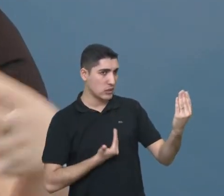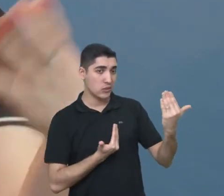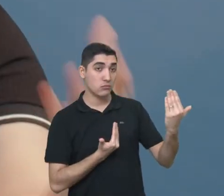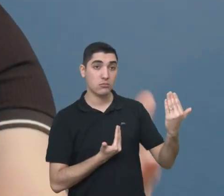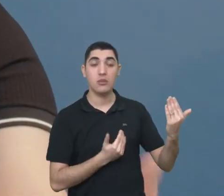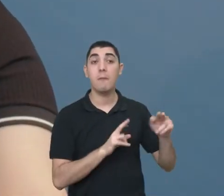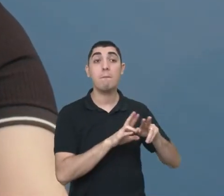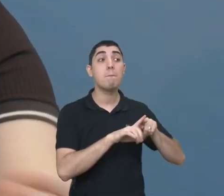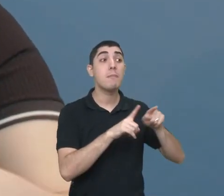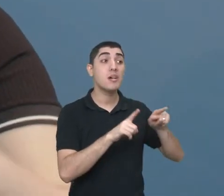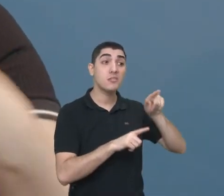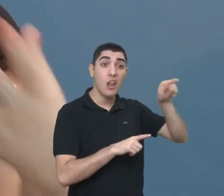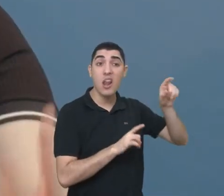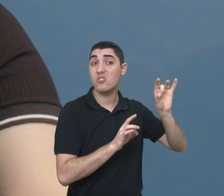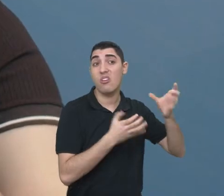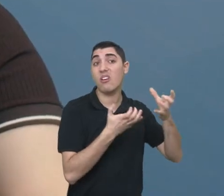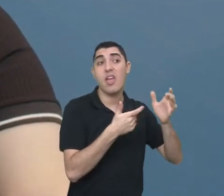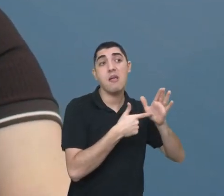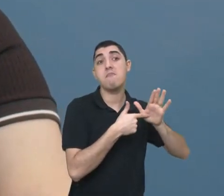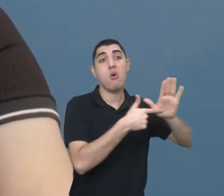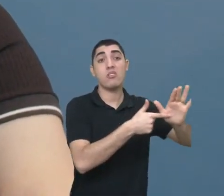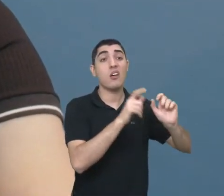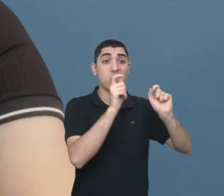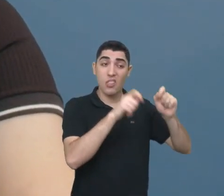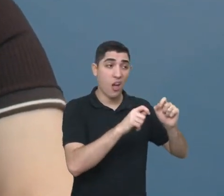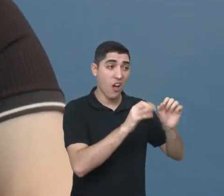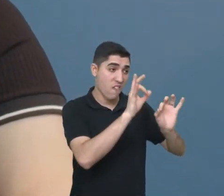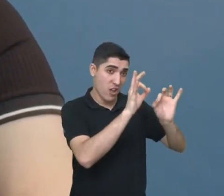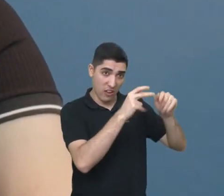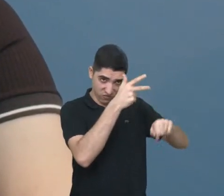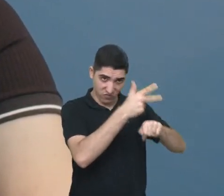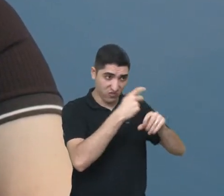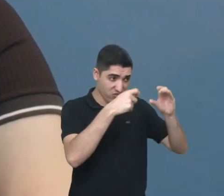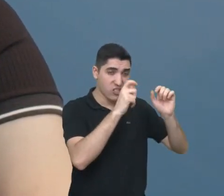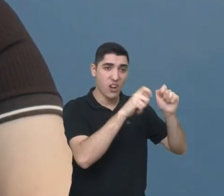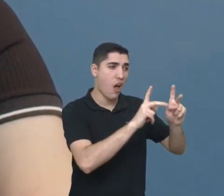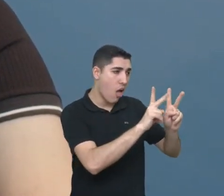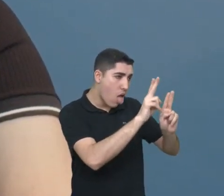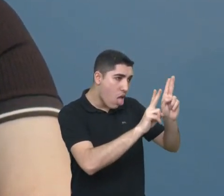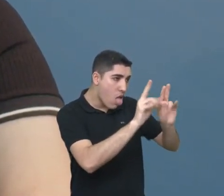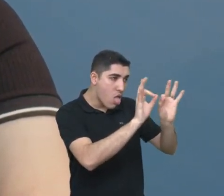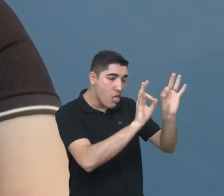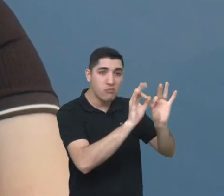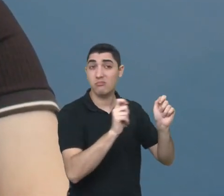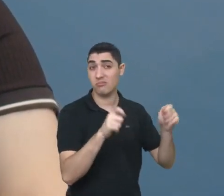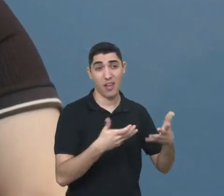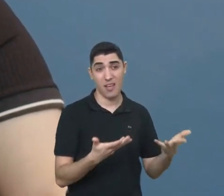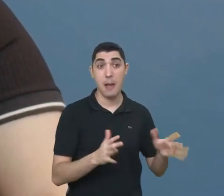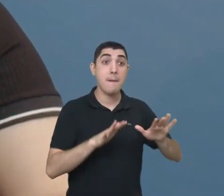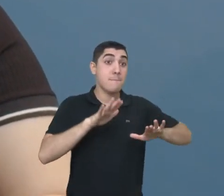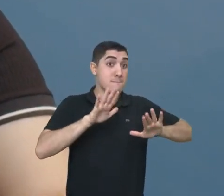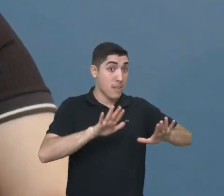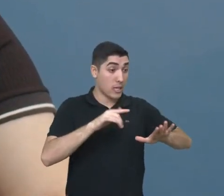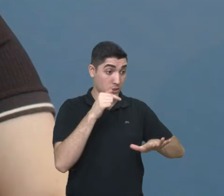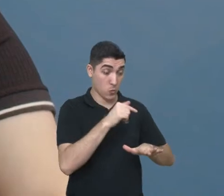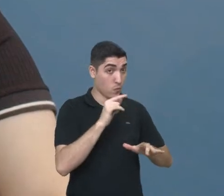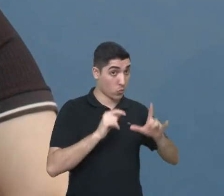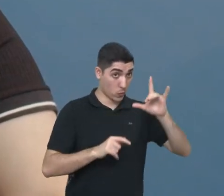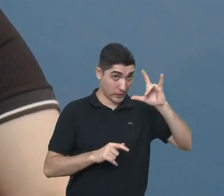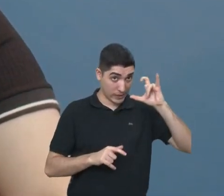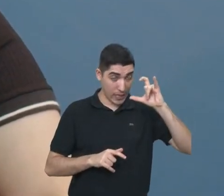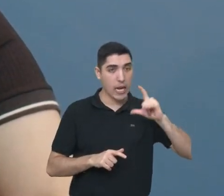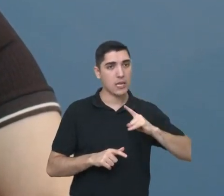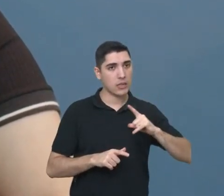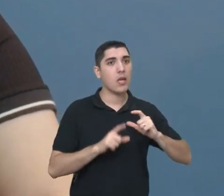que a pessoa quis mostrar, né? Que pode ser editado, enfim. Mas o próprio Instagram hoje ele tem uma política